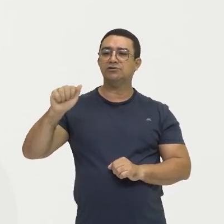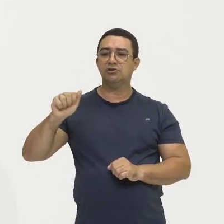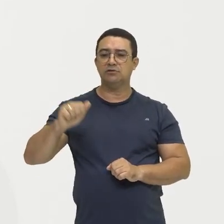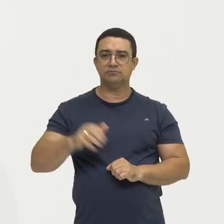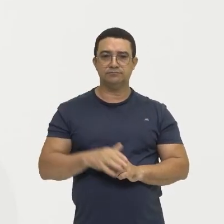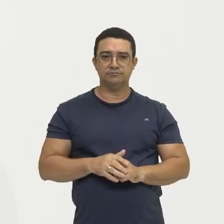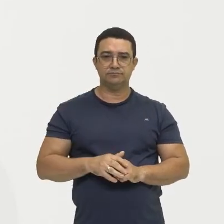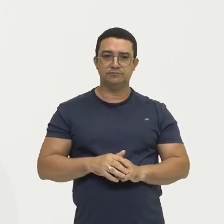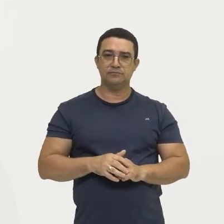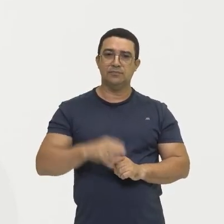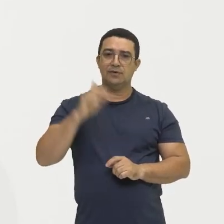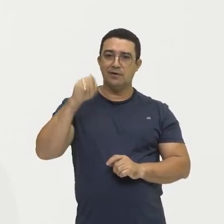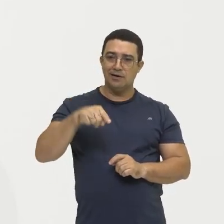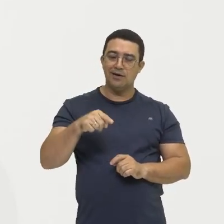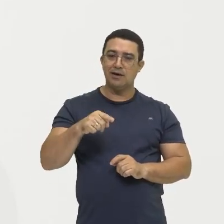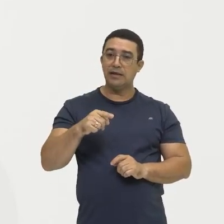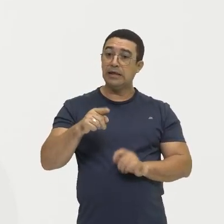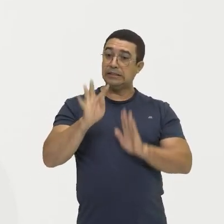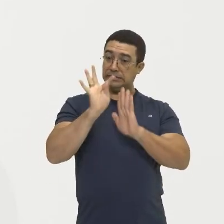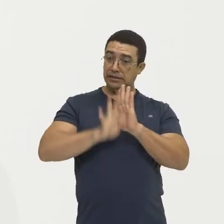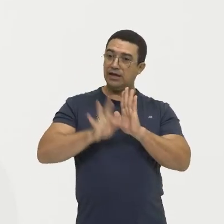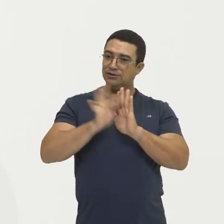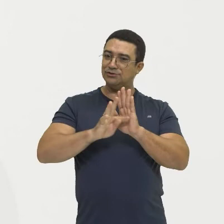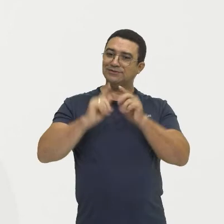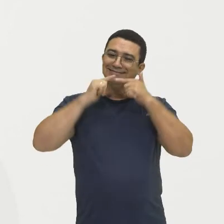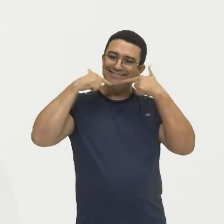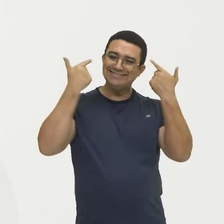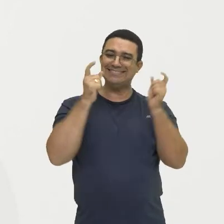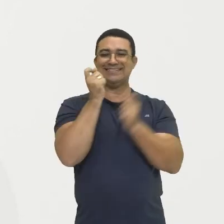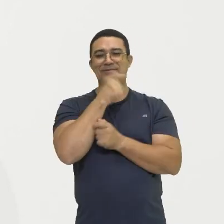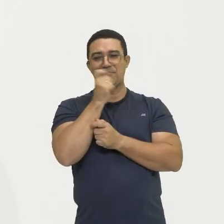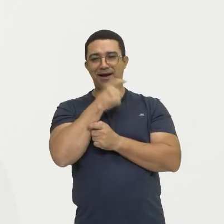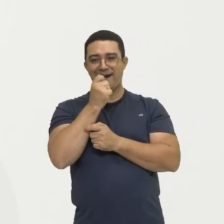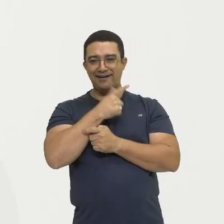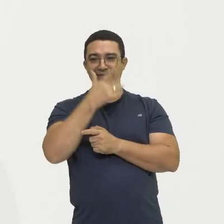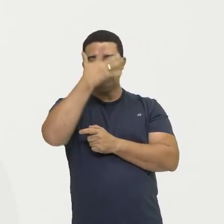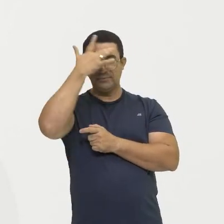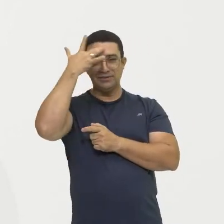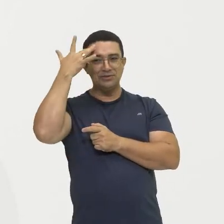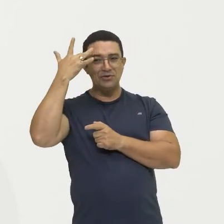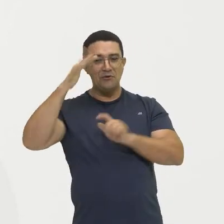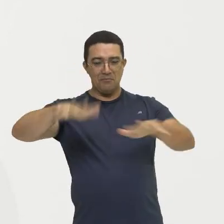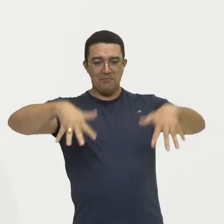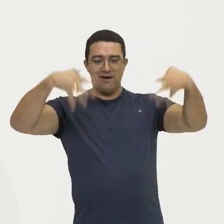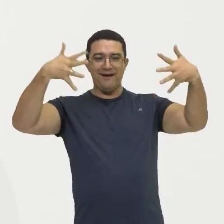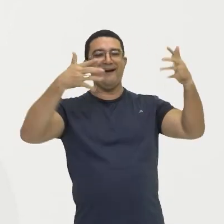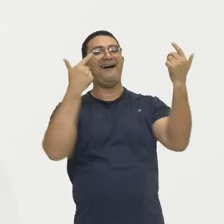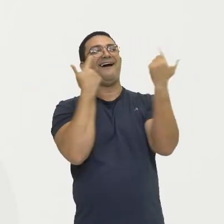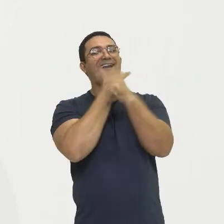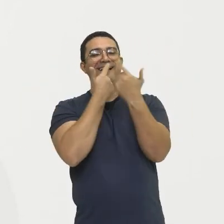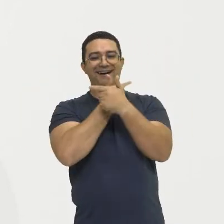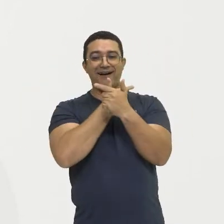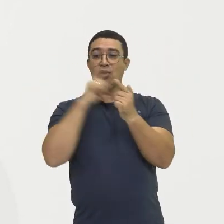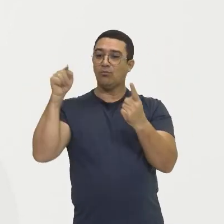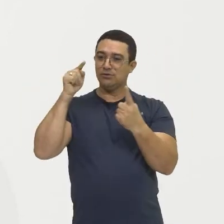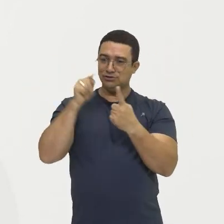é a representação de textos humorísticos que levam ao riso da plateia. Então, o objetivo